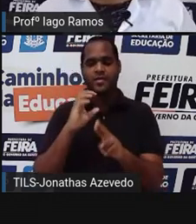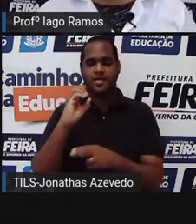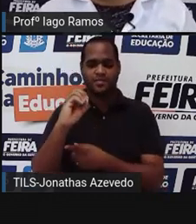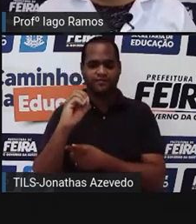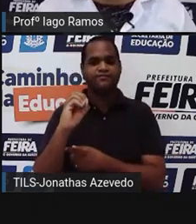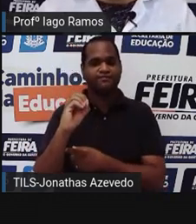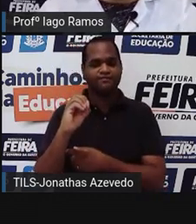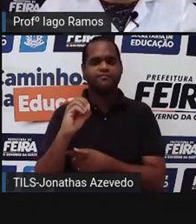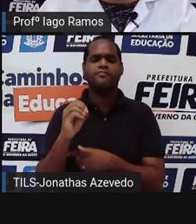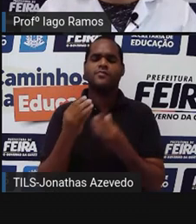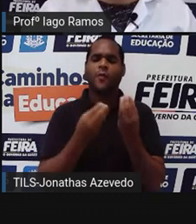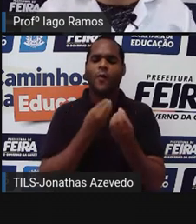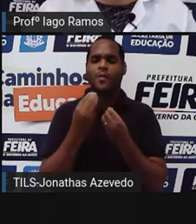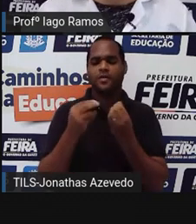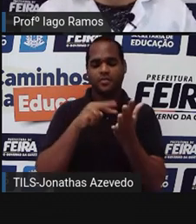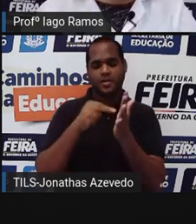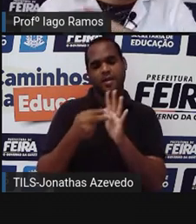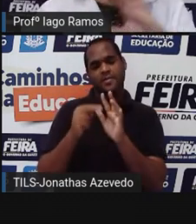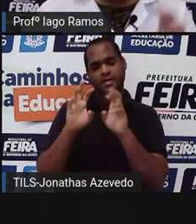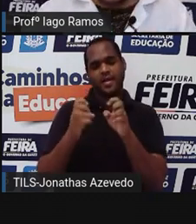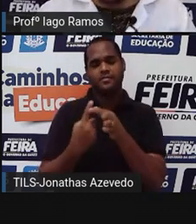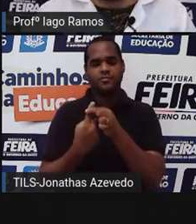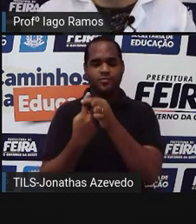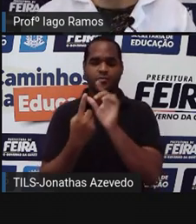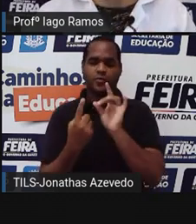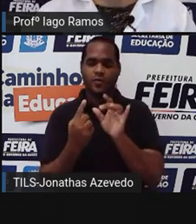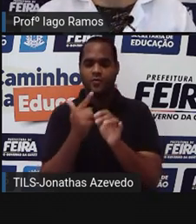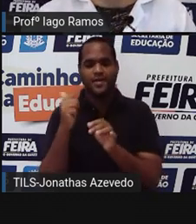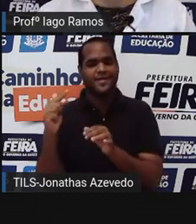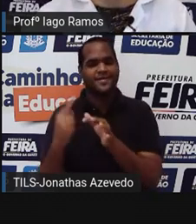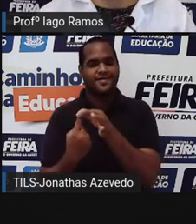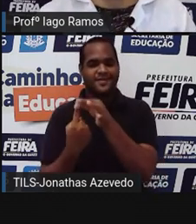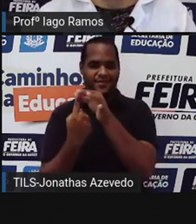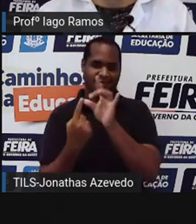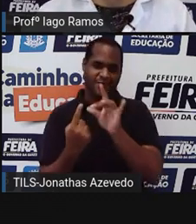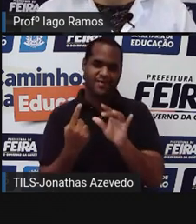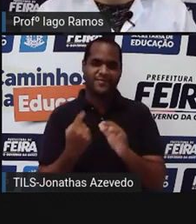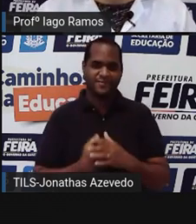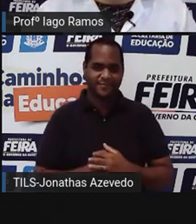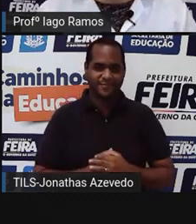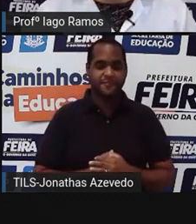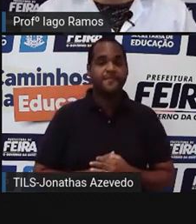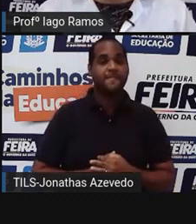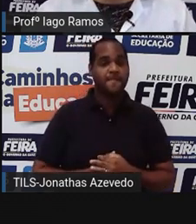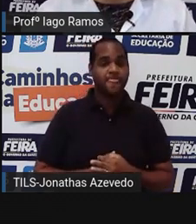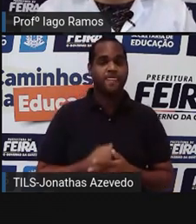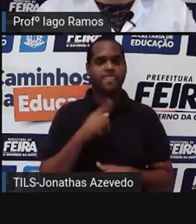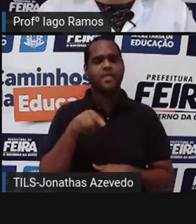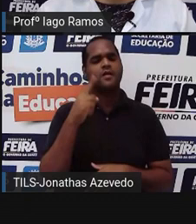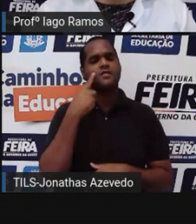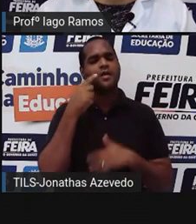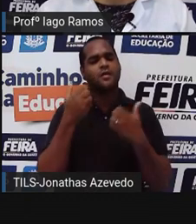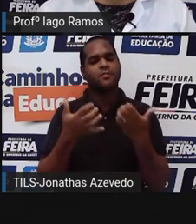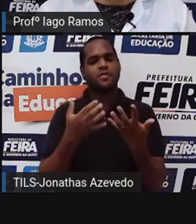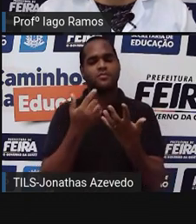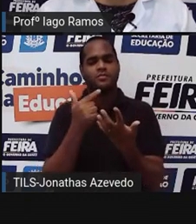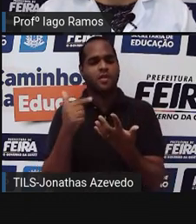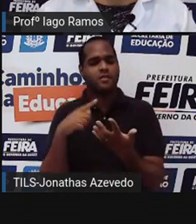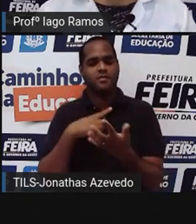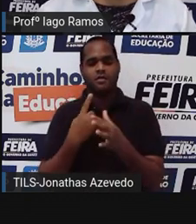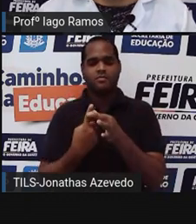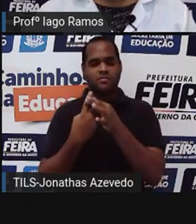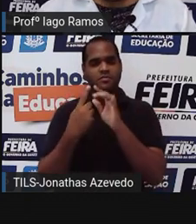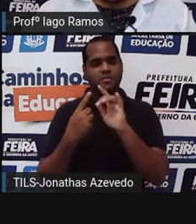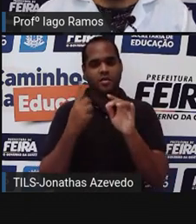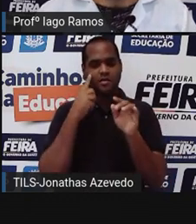igual a zero, que é o termo independente. Não tem termo independente. Olha só. Nessa daqui, ó, não tem termo independente.